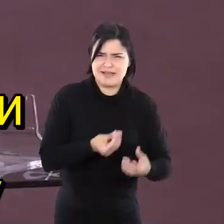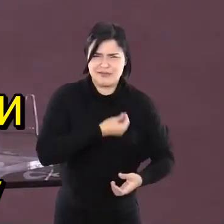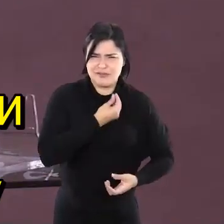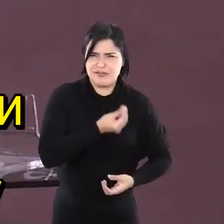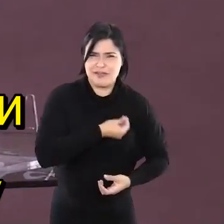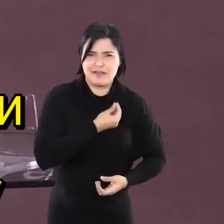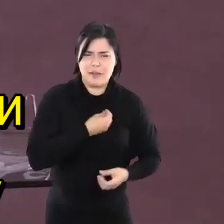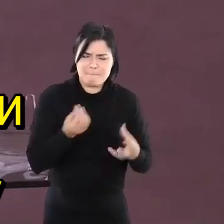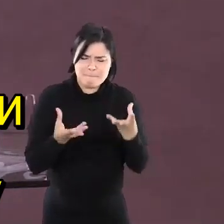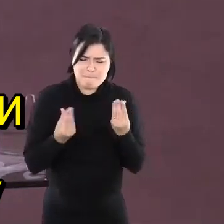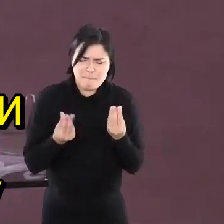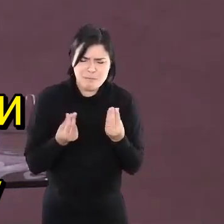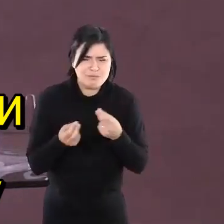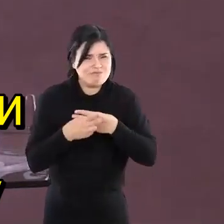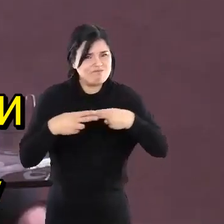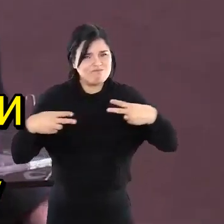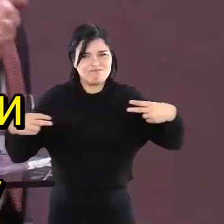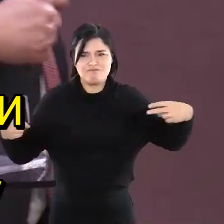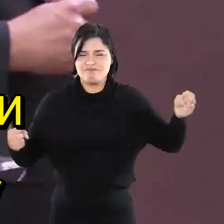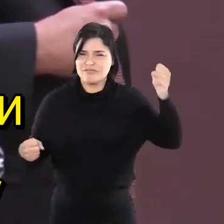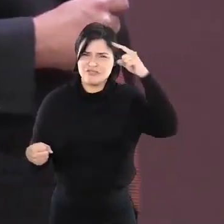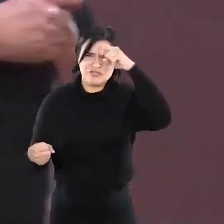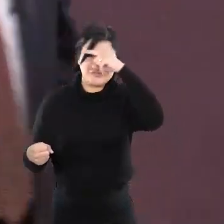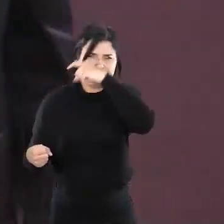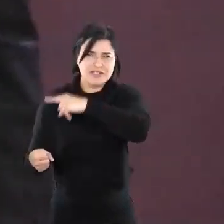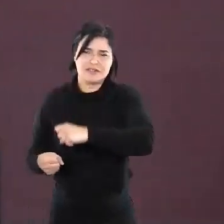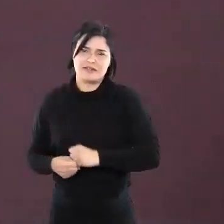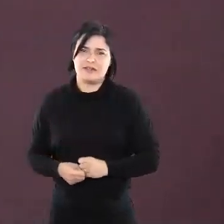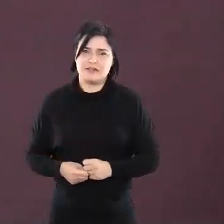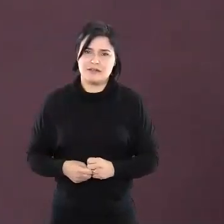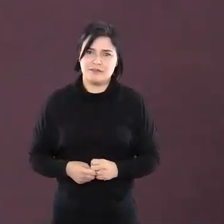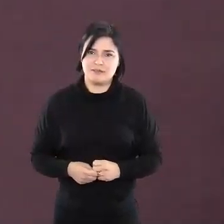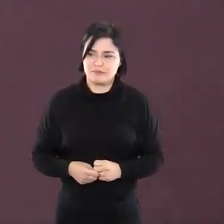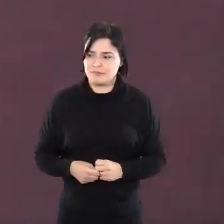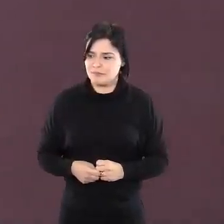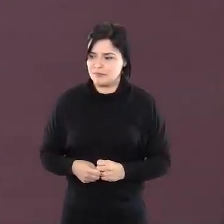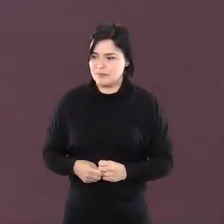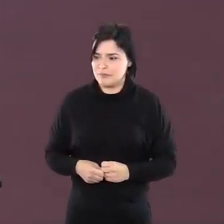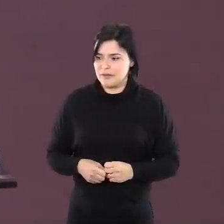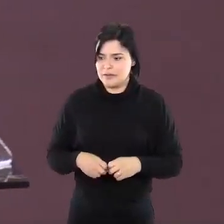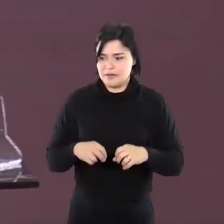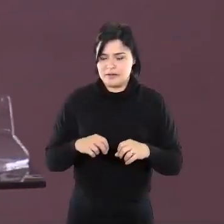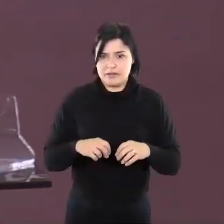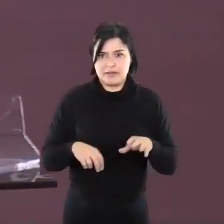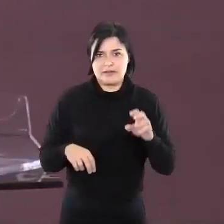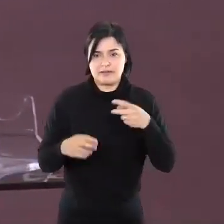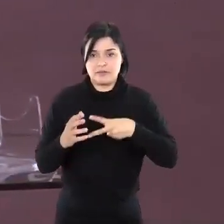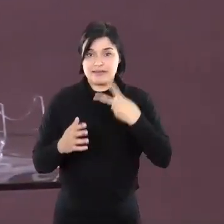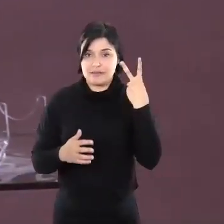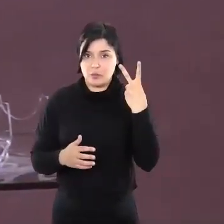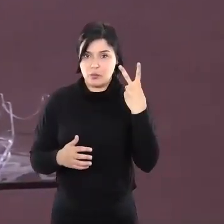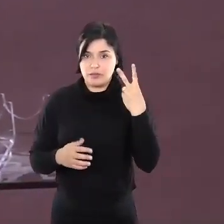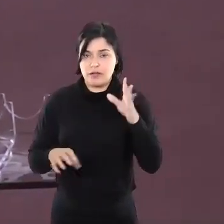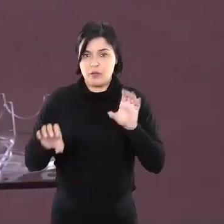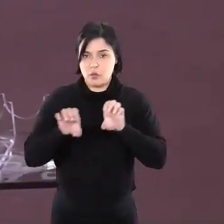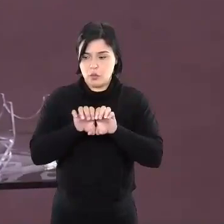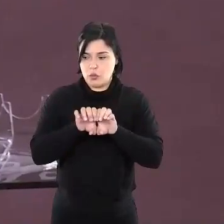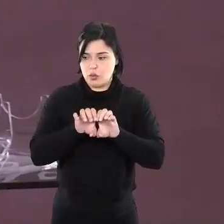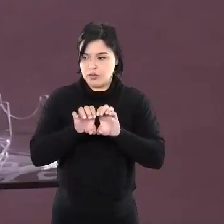E eu queria que você abrisse aí 2 Crônicas, por favor, no capítulo 32.